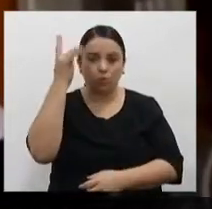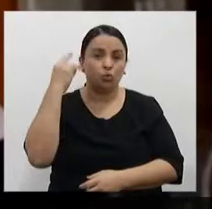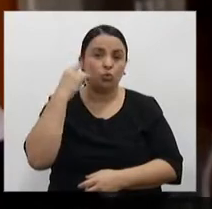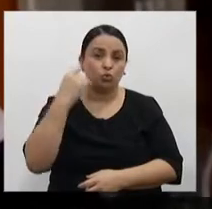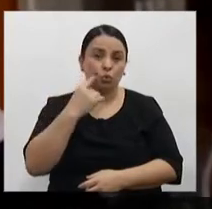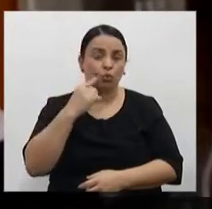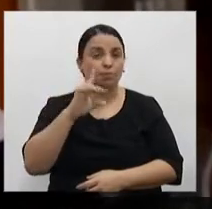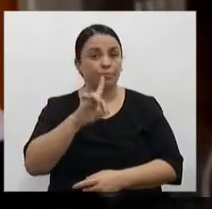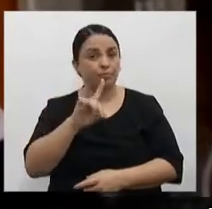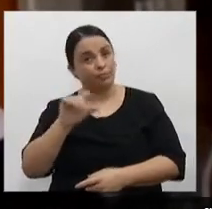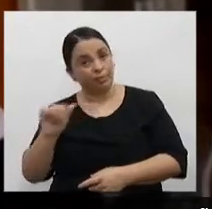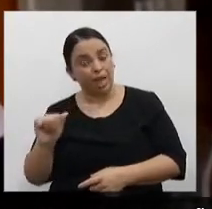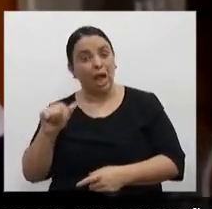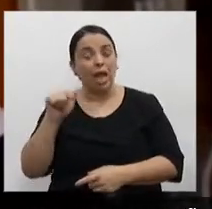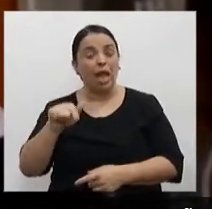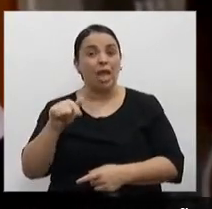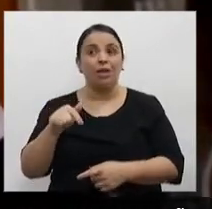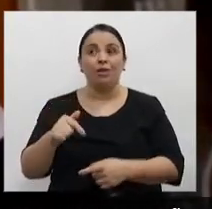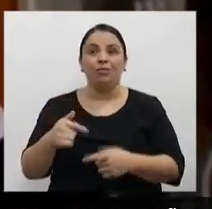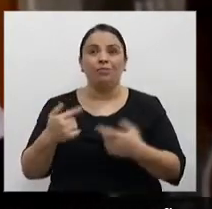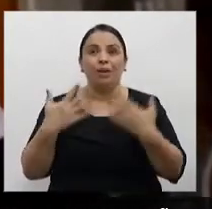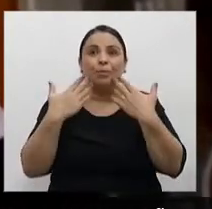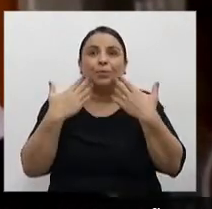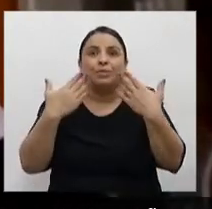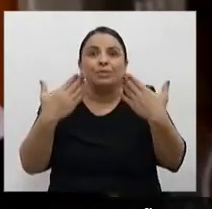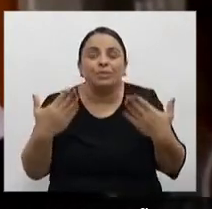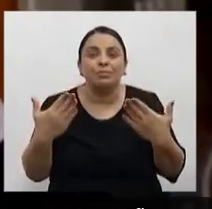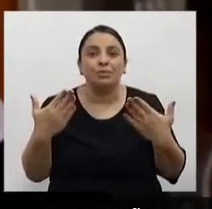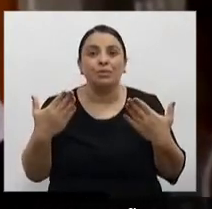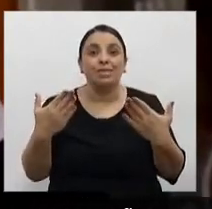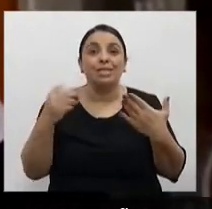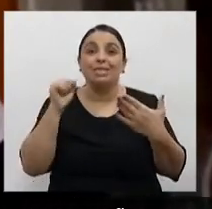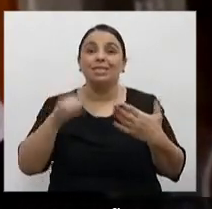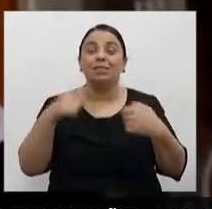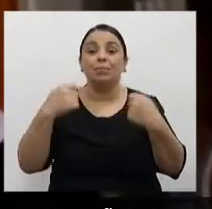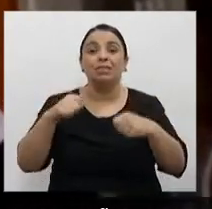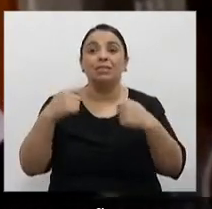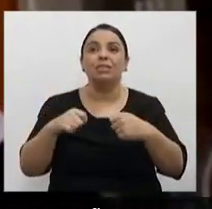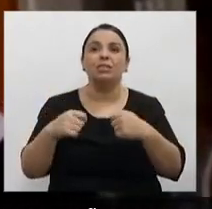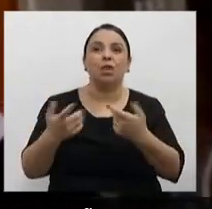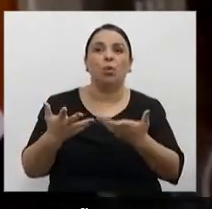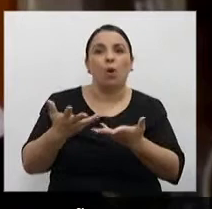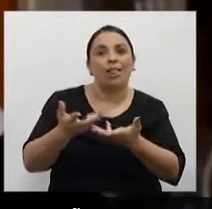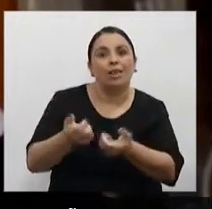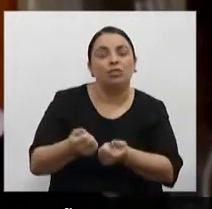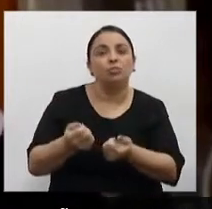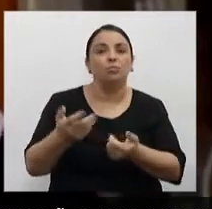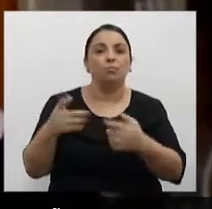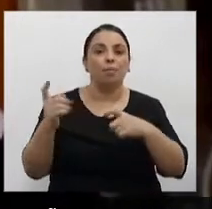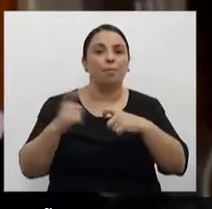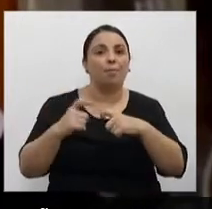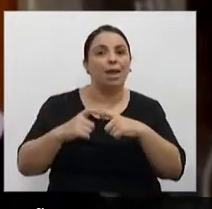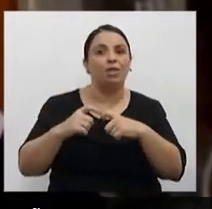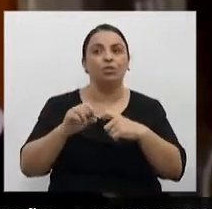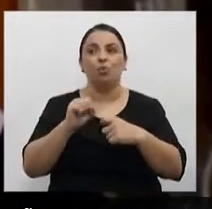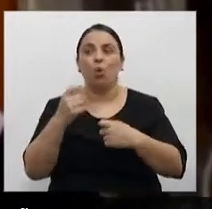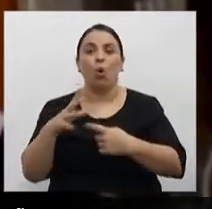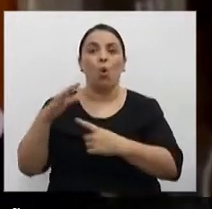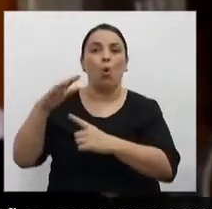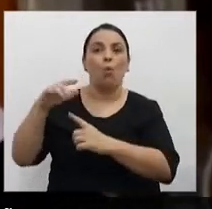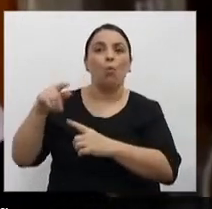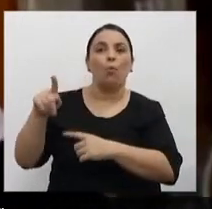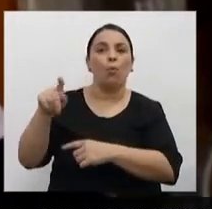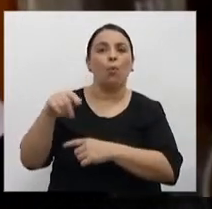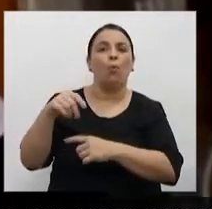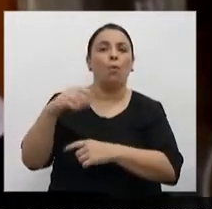exposto numa necessidade de um atendimento médico hospitalar ou num posto de saúde. Ele está muito